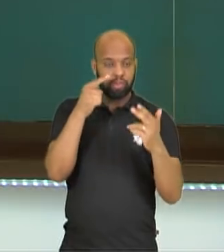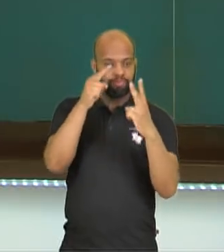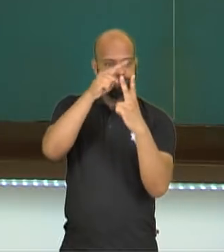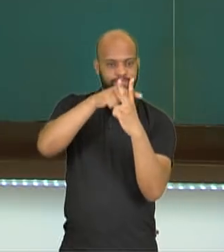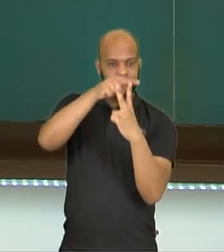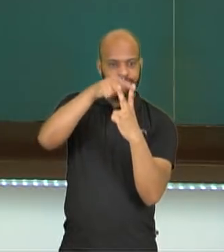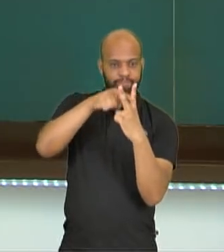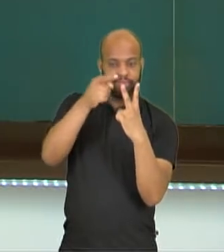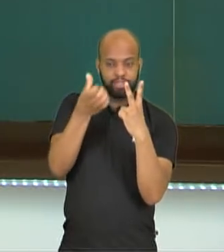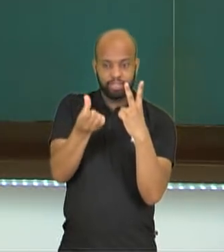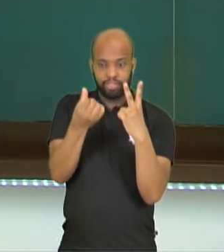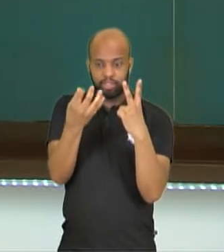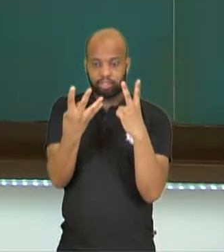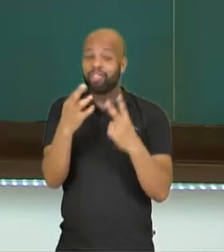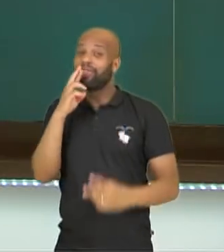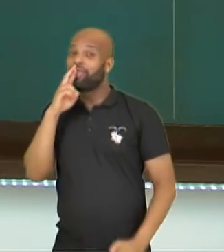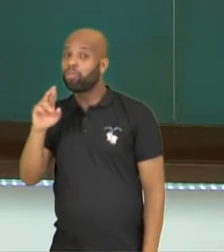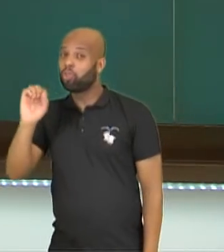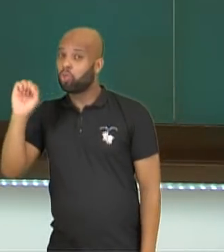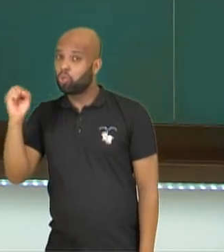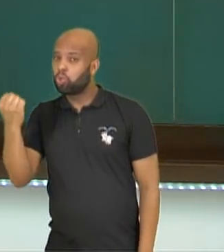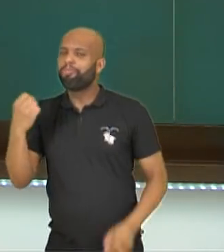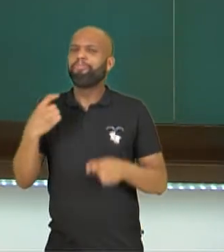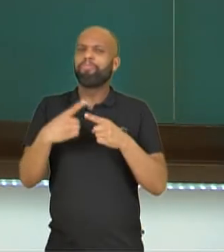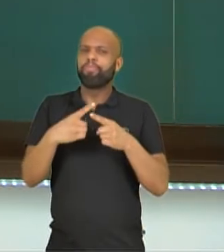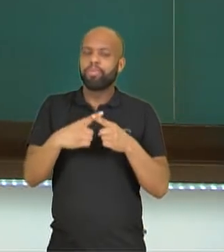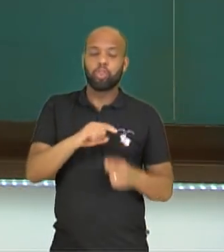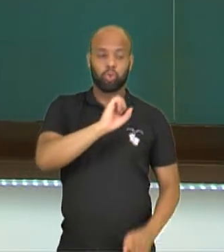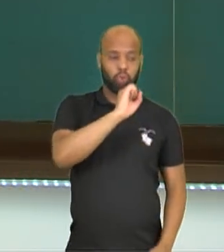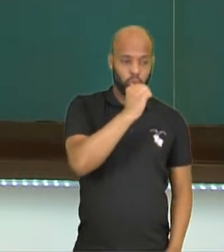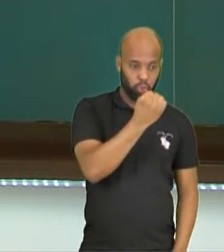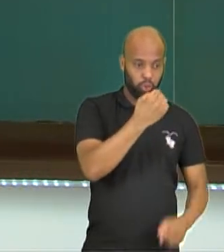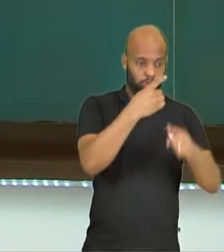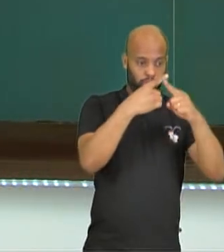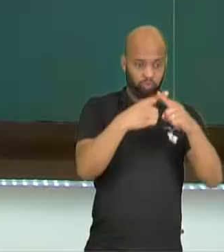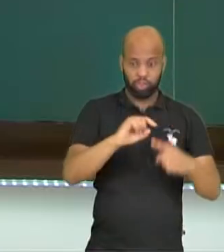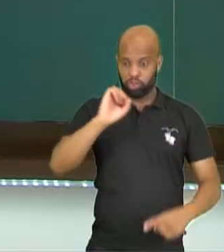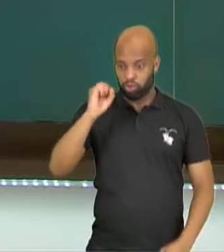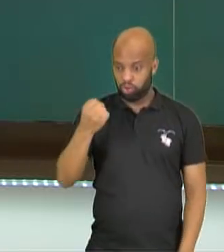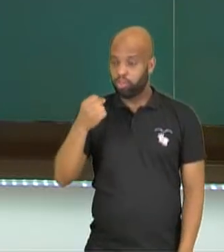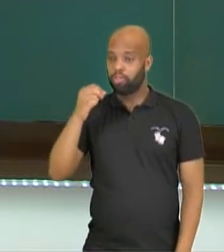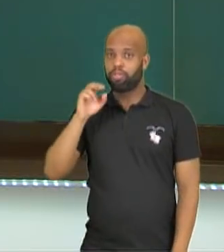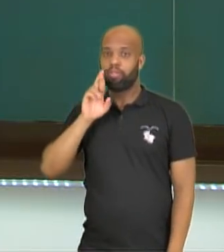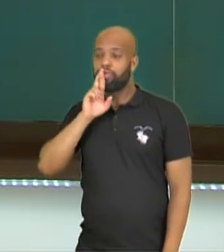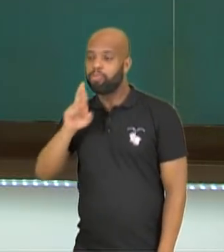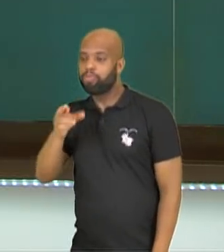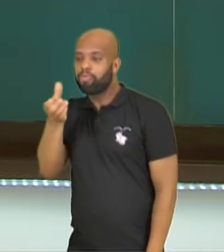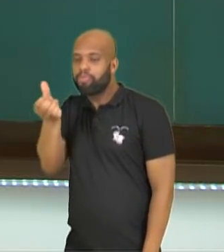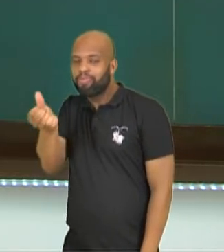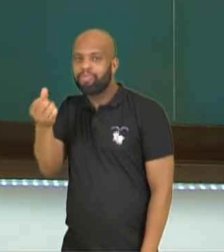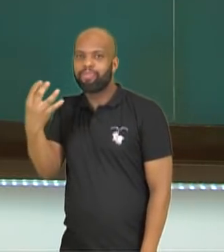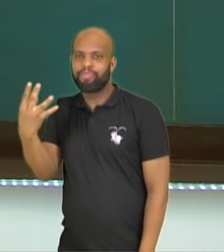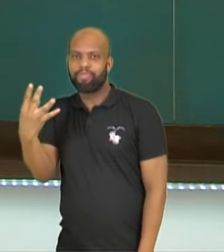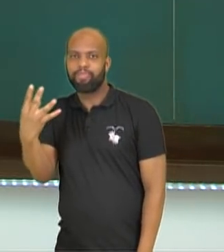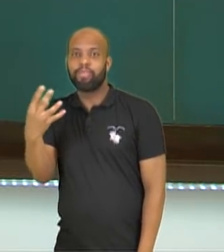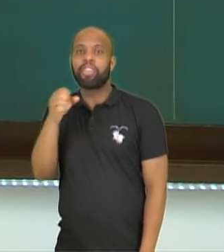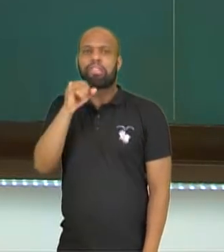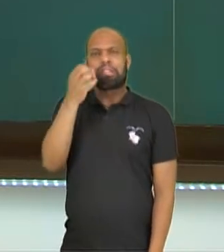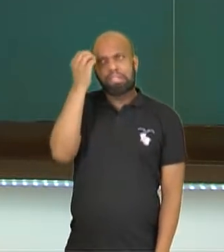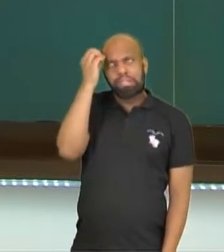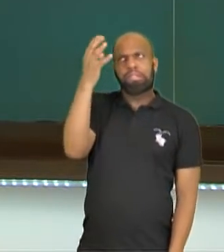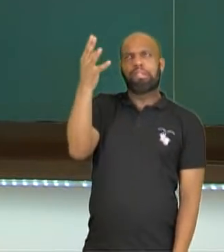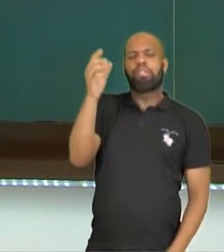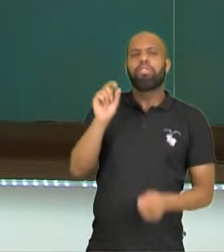a tabuada que dá 8, porque 8 vezes 8 é 64. Mas e se você não lembrar? Você vem e vai fatorar o 64. Você